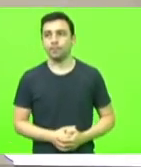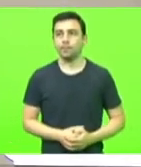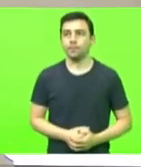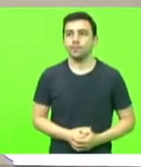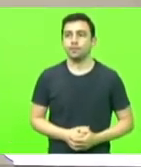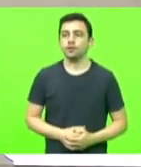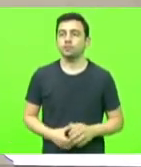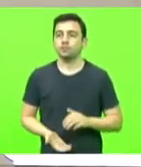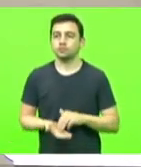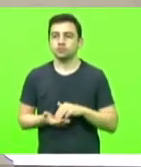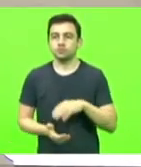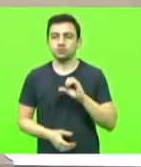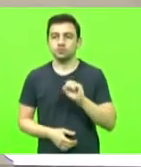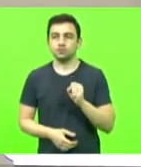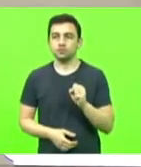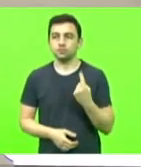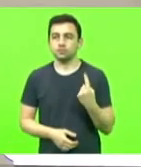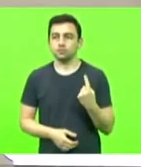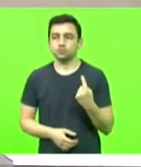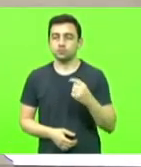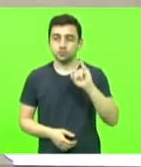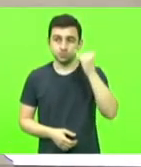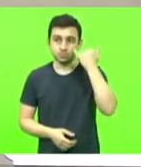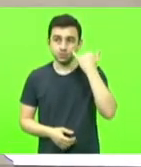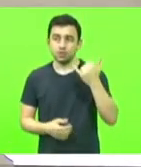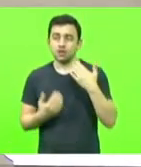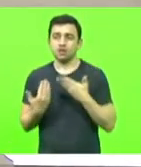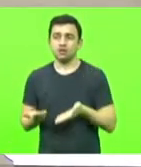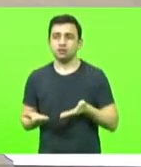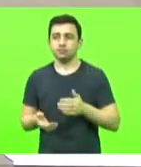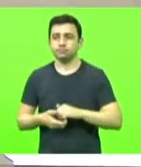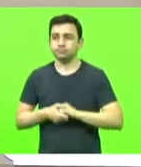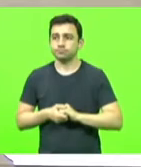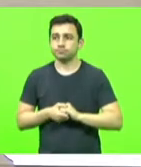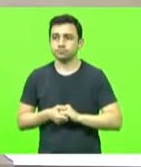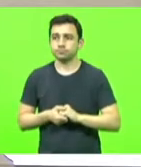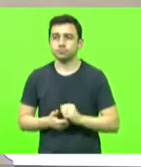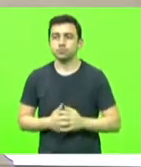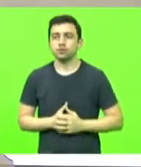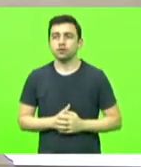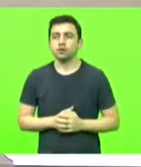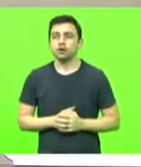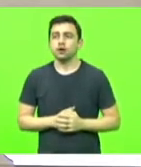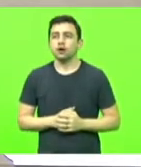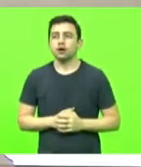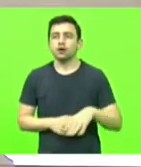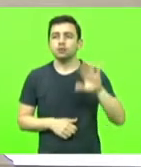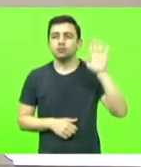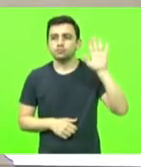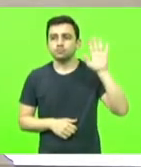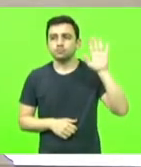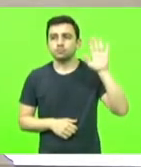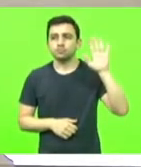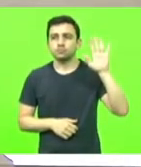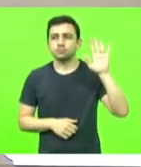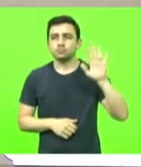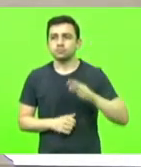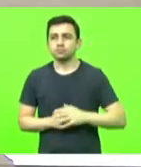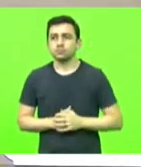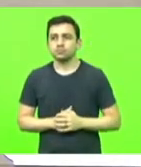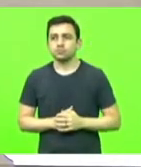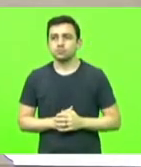número 981, deputado Gessé Lopes, cumprimentando o sargento. Senhor presidente. Pois não. É uma questão de ordem, apenas pois não,